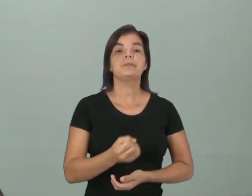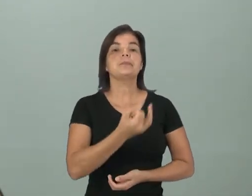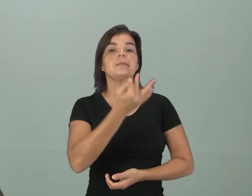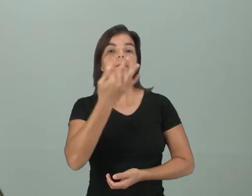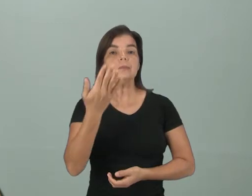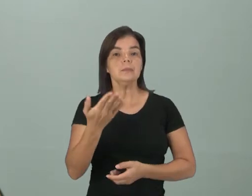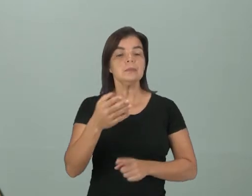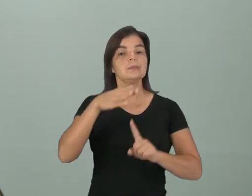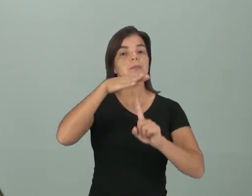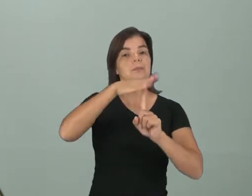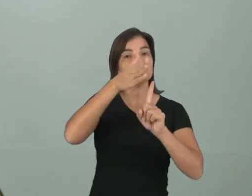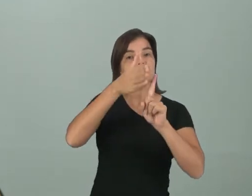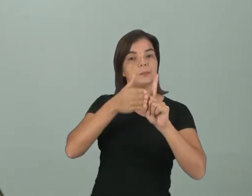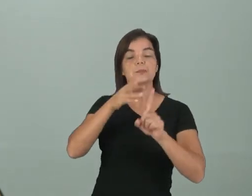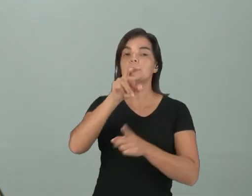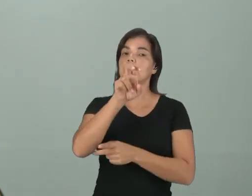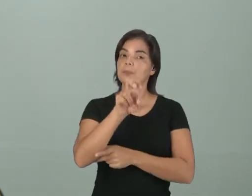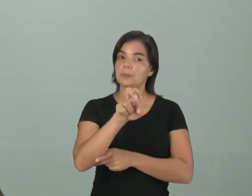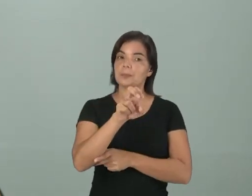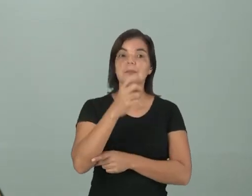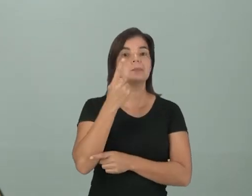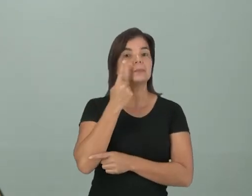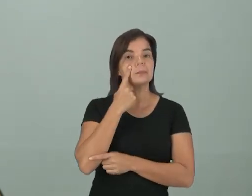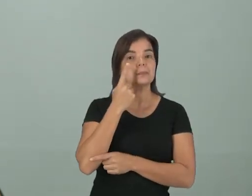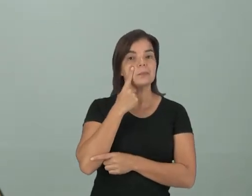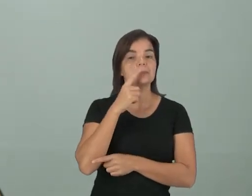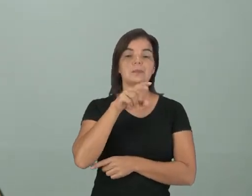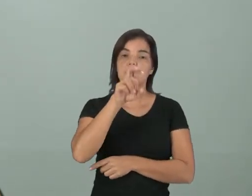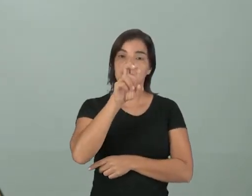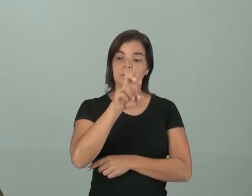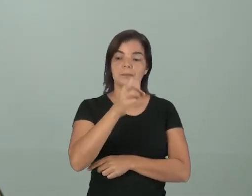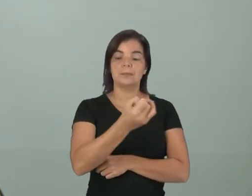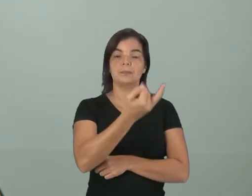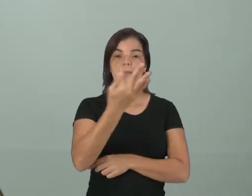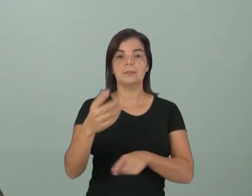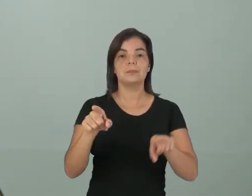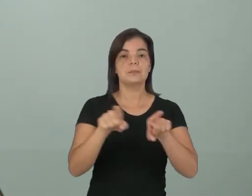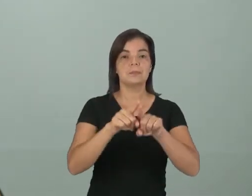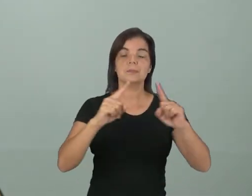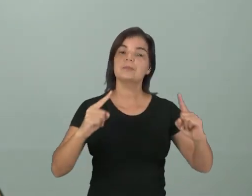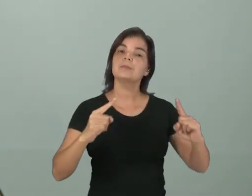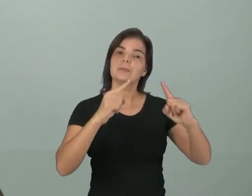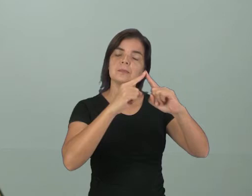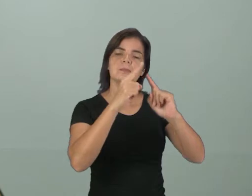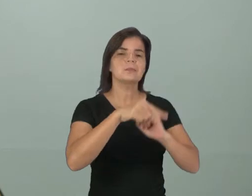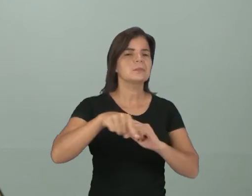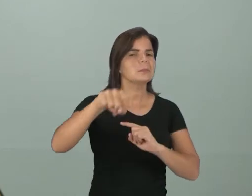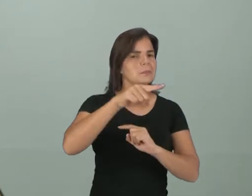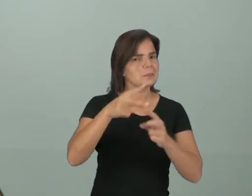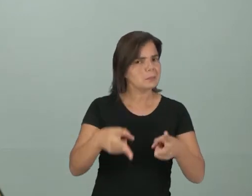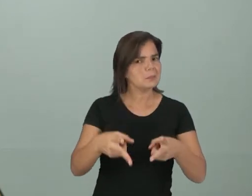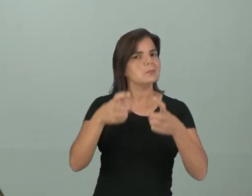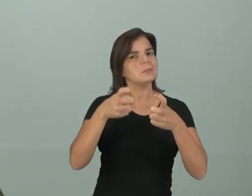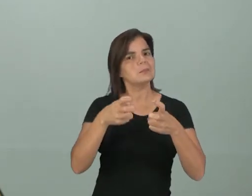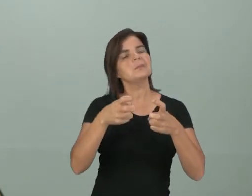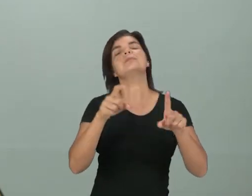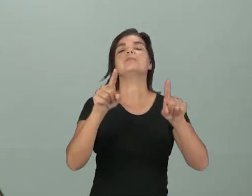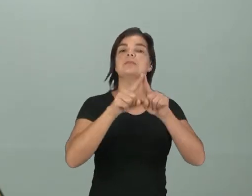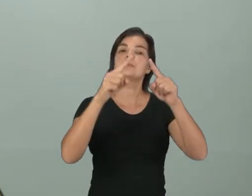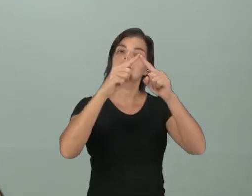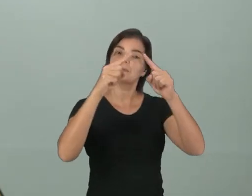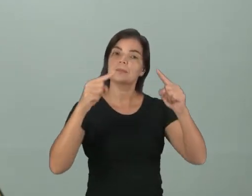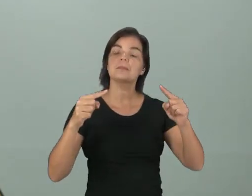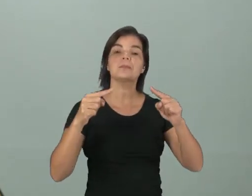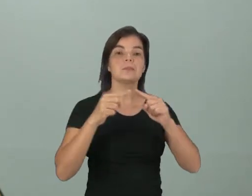Quantos lados nós temos na base? 5. Então, ali nós já temos a contagem de 5 vértices. Mas nós percebemos que aqui na nossa pirâmide